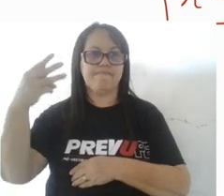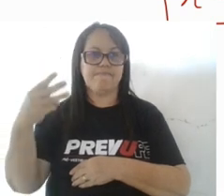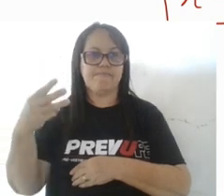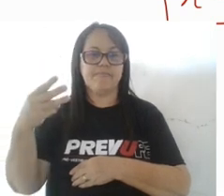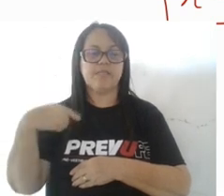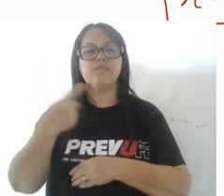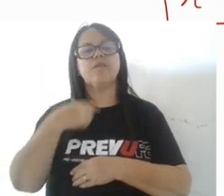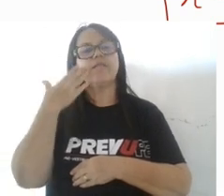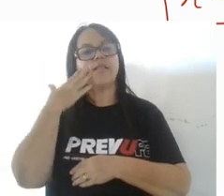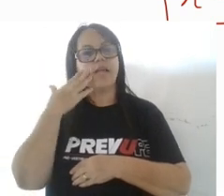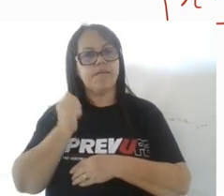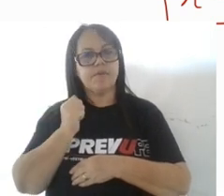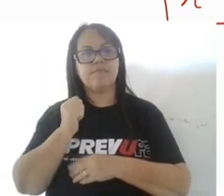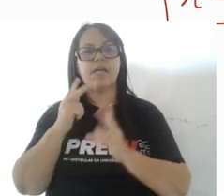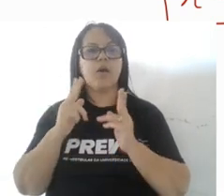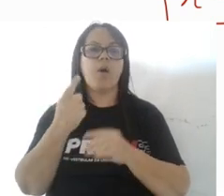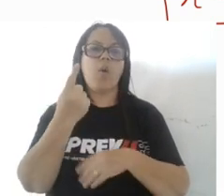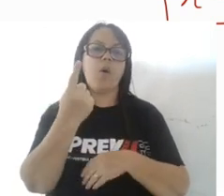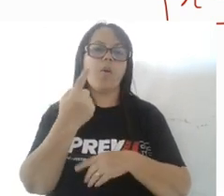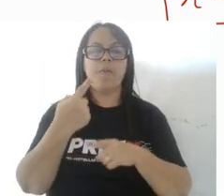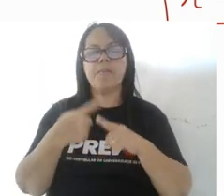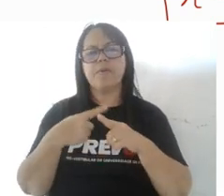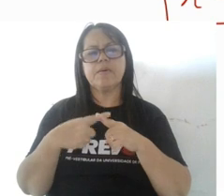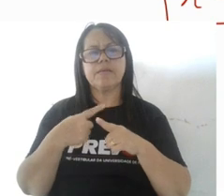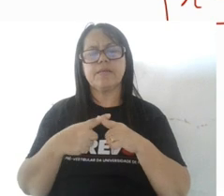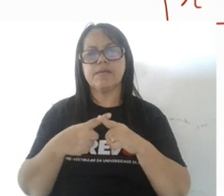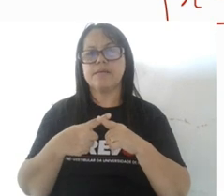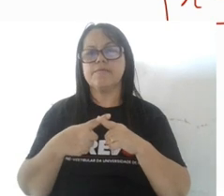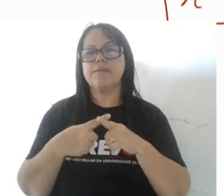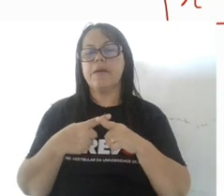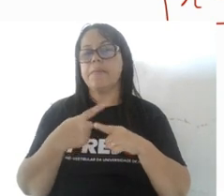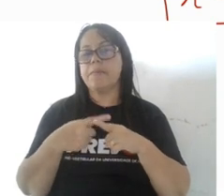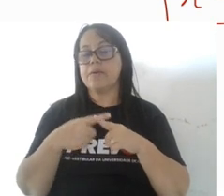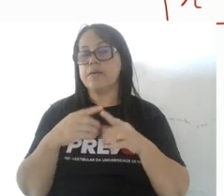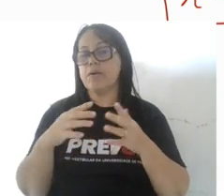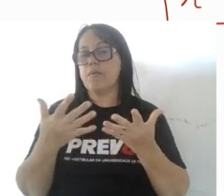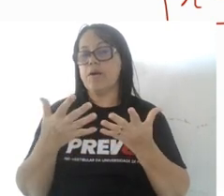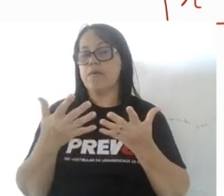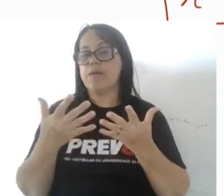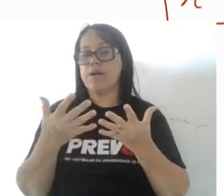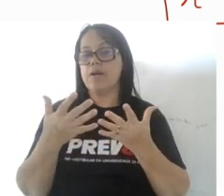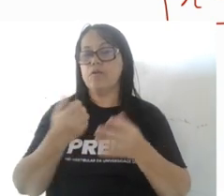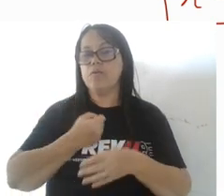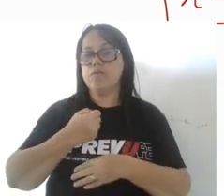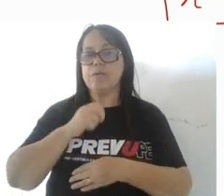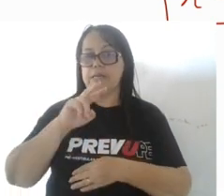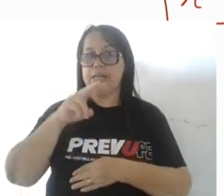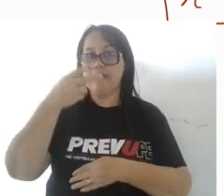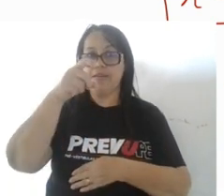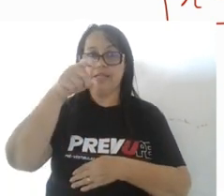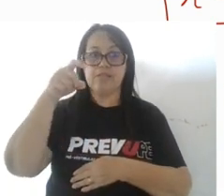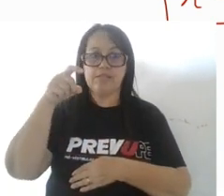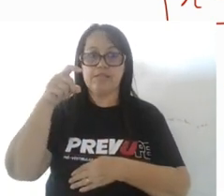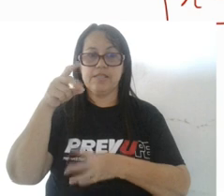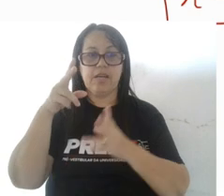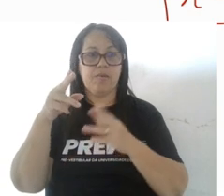na base 3. Isso daqui a gente sabe que é 1. Por quê que é 1? Porque qual é o número que elevado a x resulta